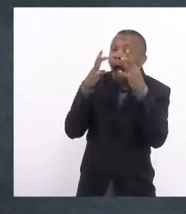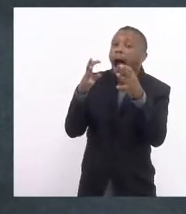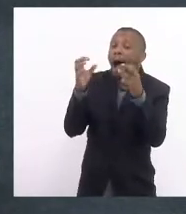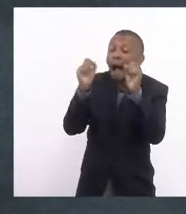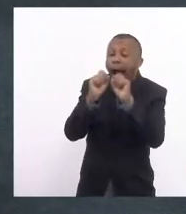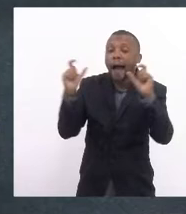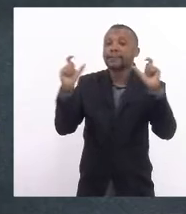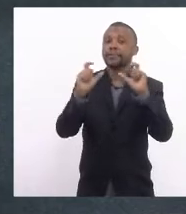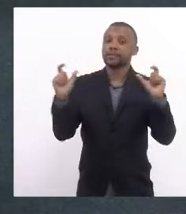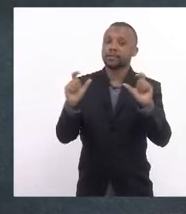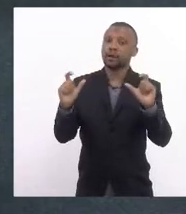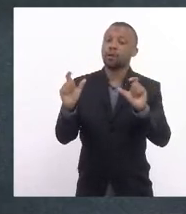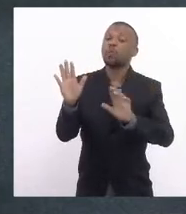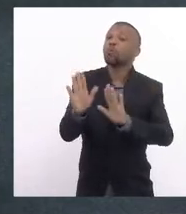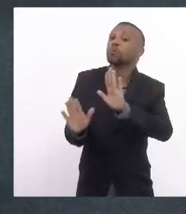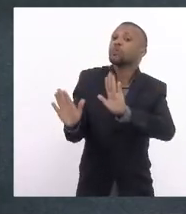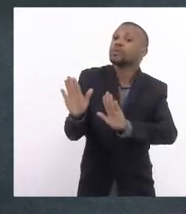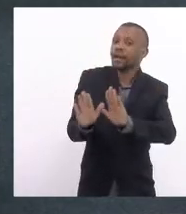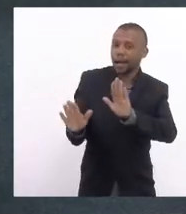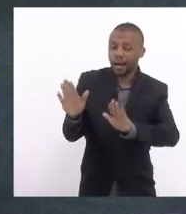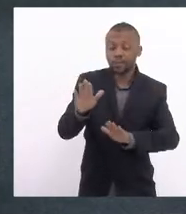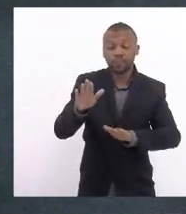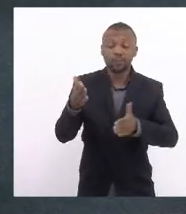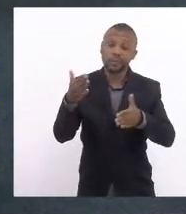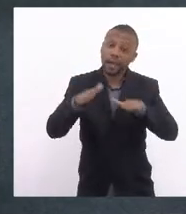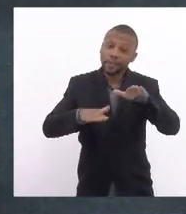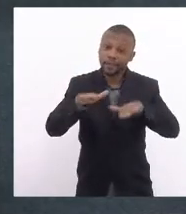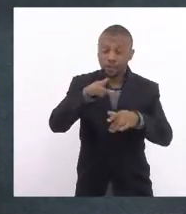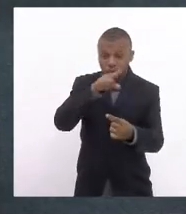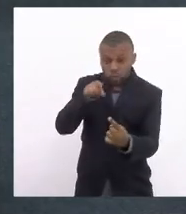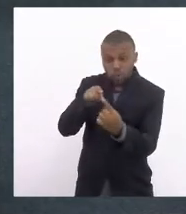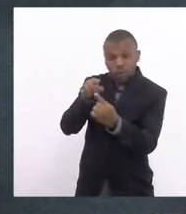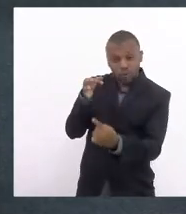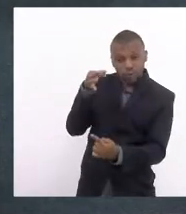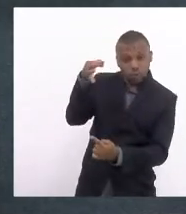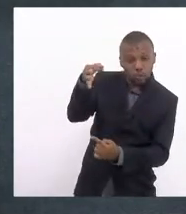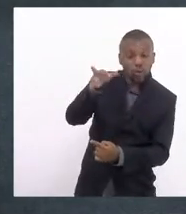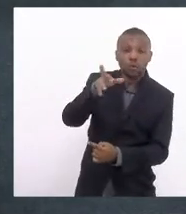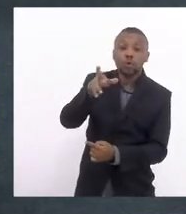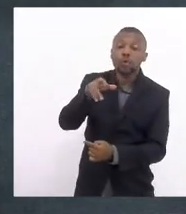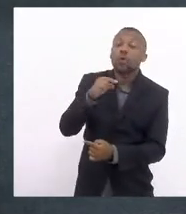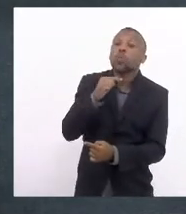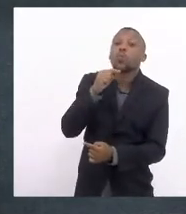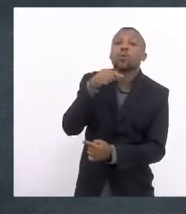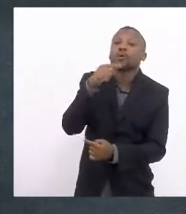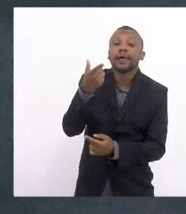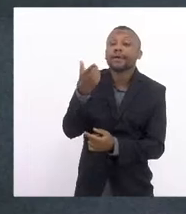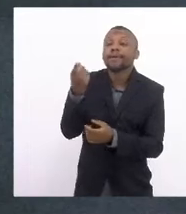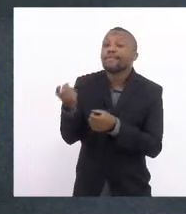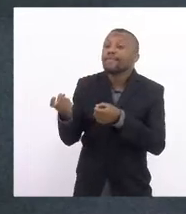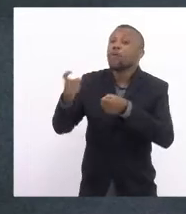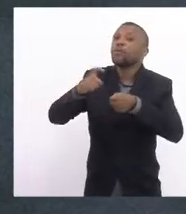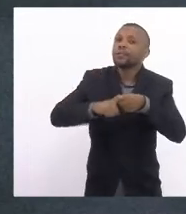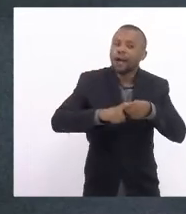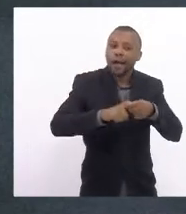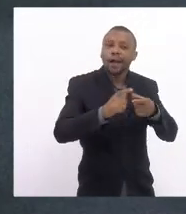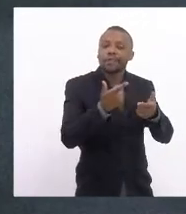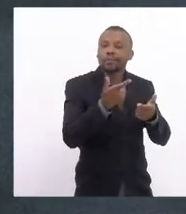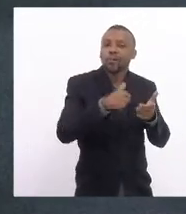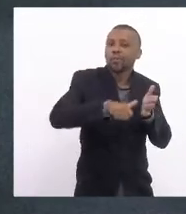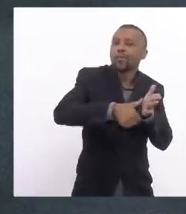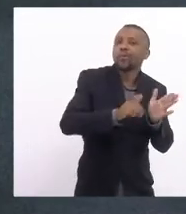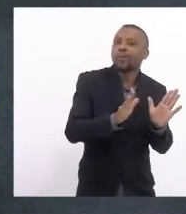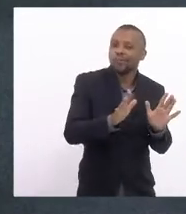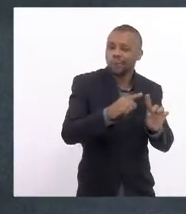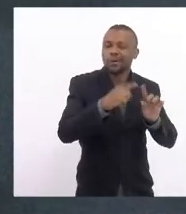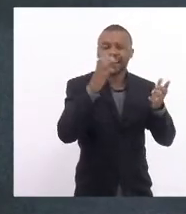ela, mesmo que o destino não seja a retomada do clube, e, pelo visto, as condições parecem não ser favoráveis, mas é